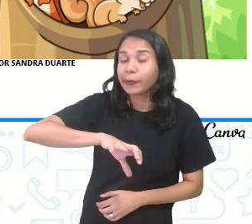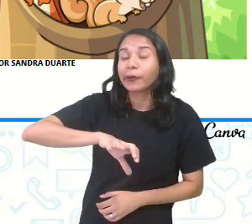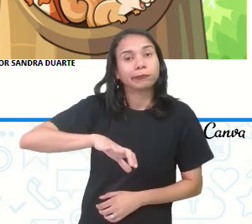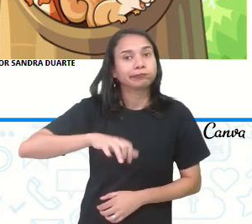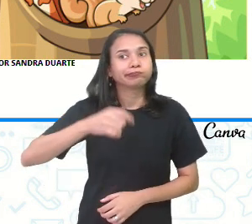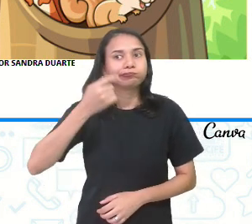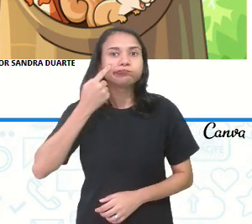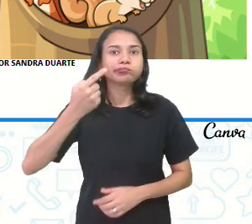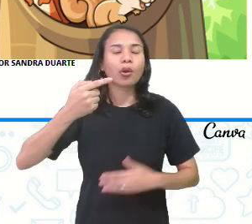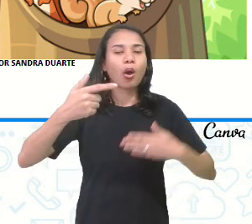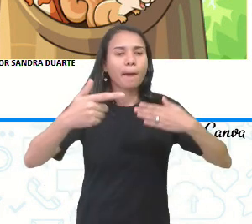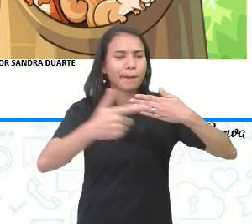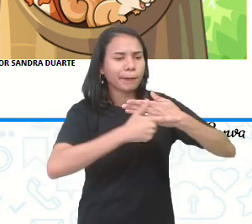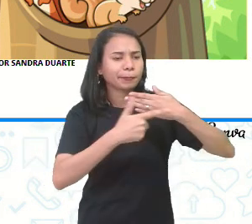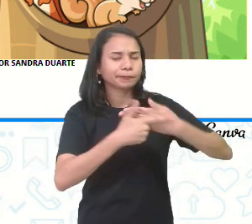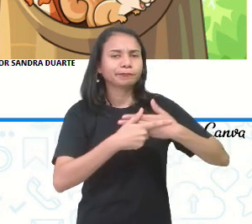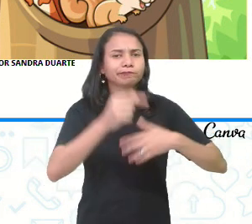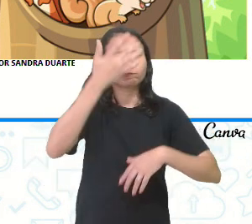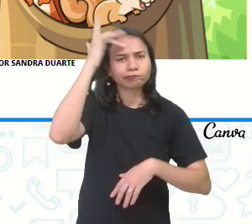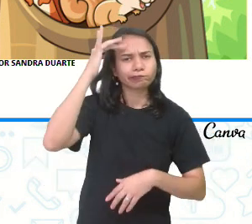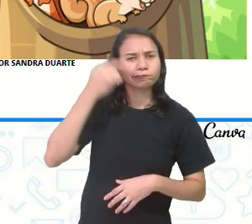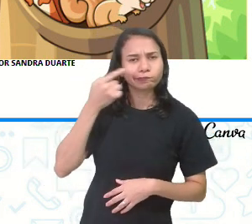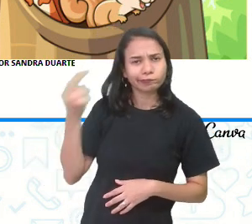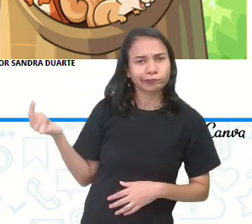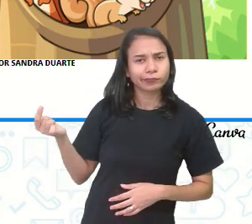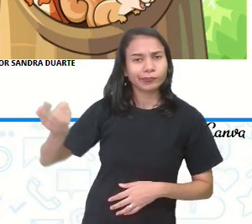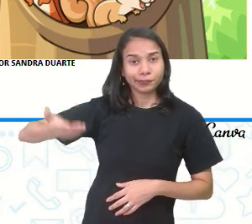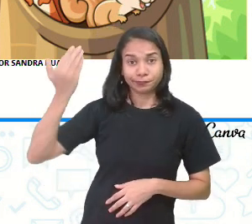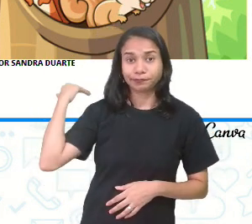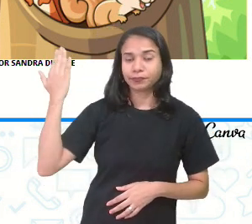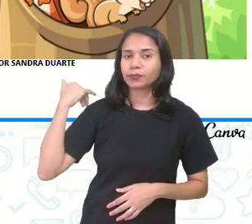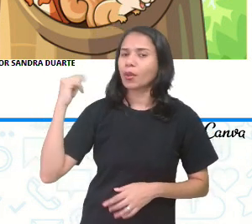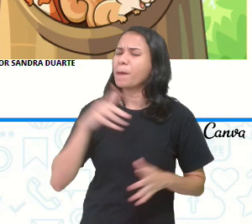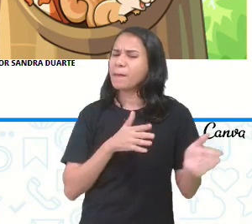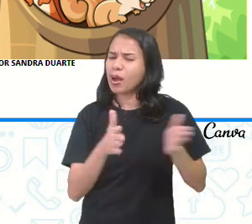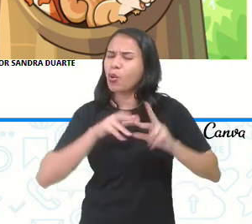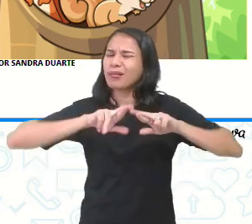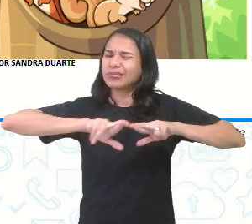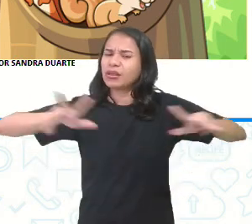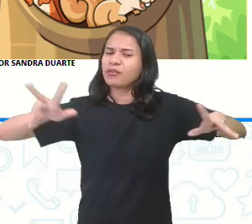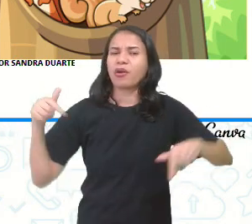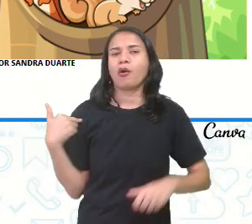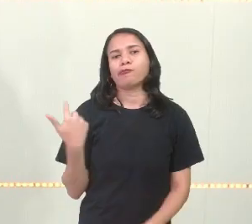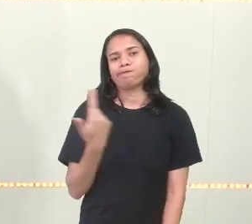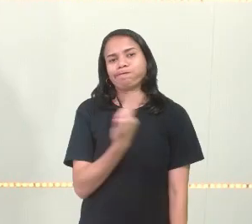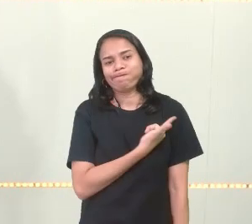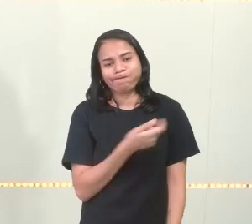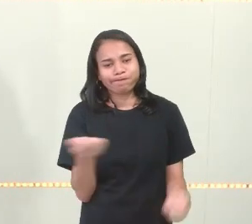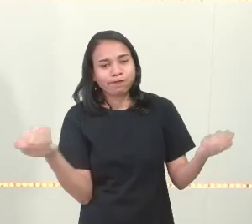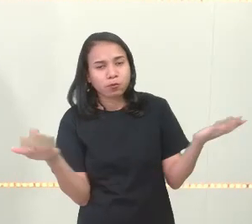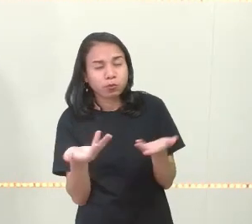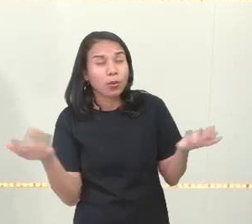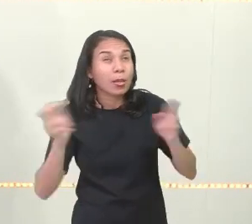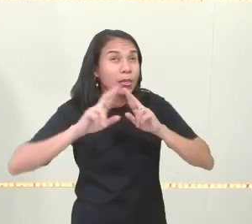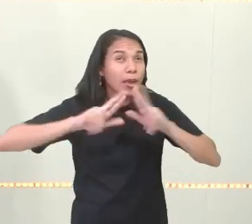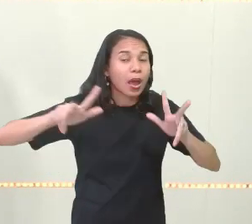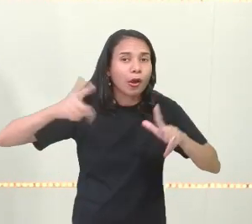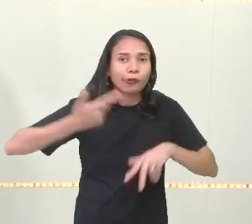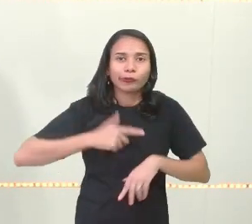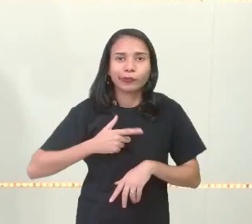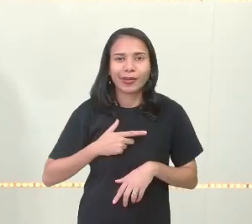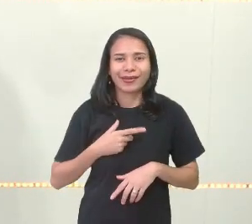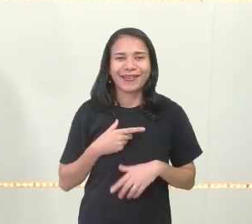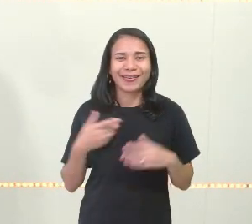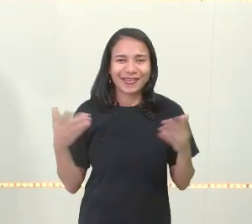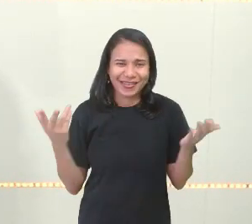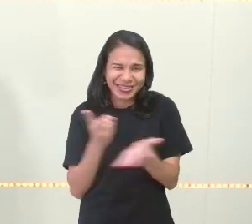o papel do artista naquela época. Gente, era um período muito diferente do nosso, que vivemos hoje, né? Não existia,